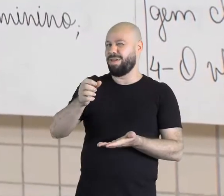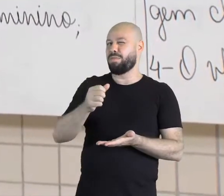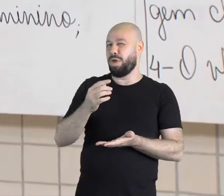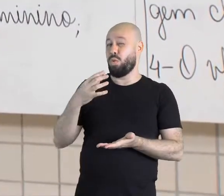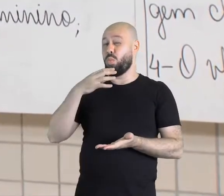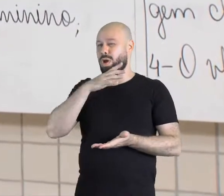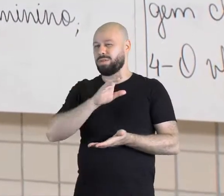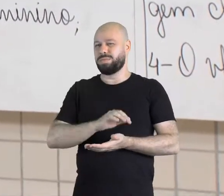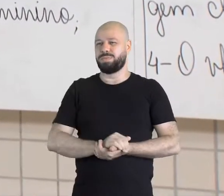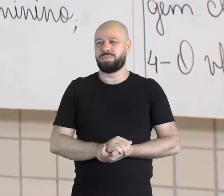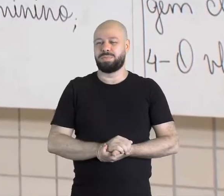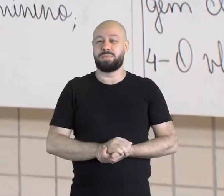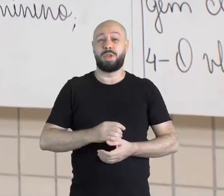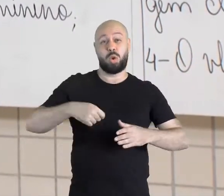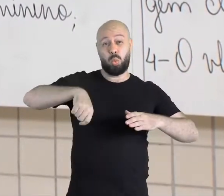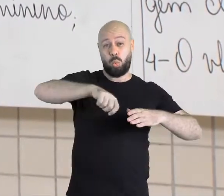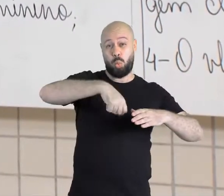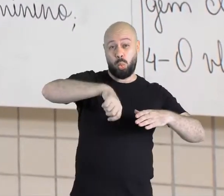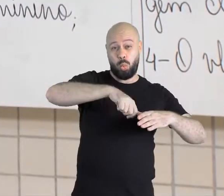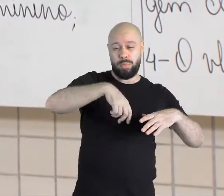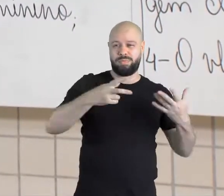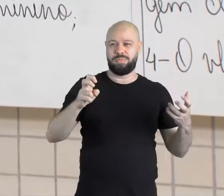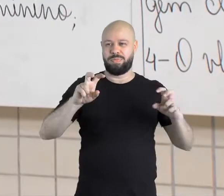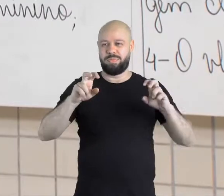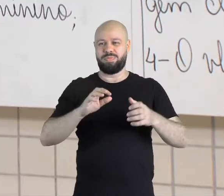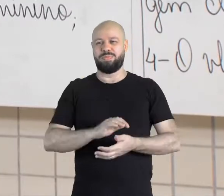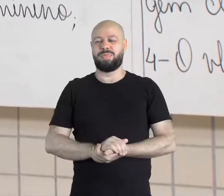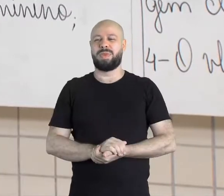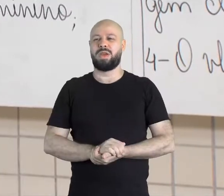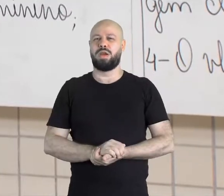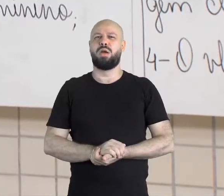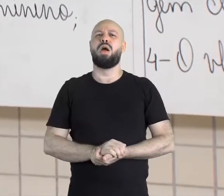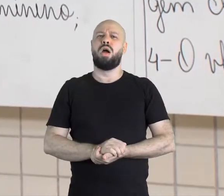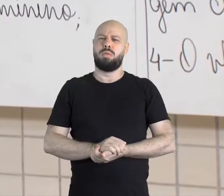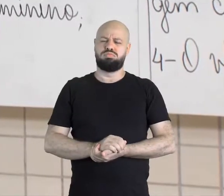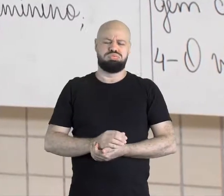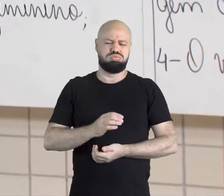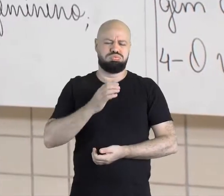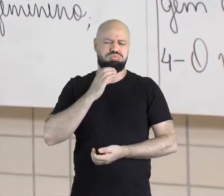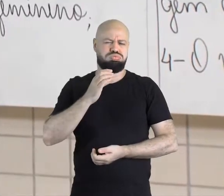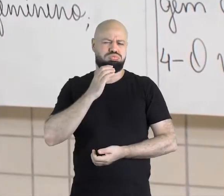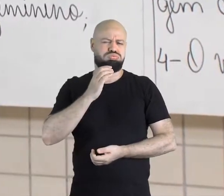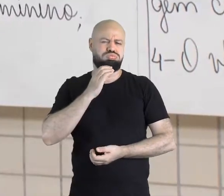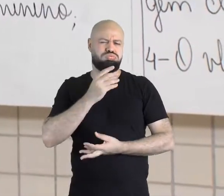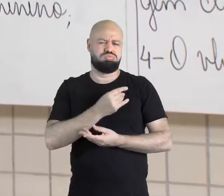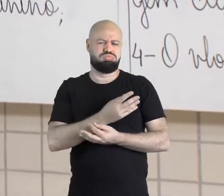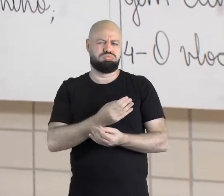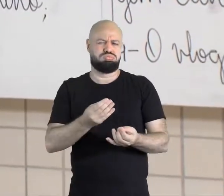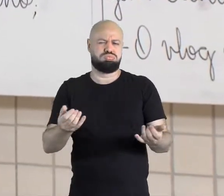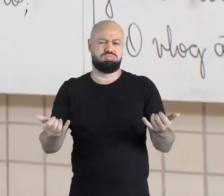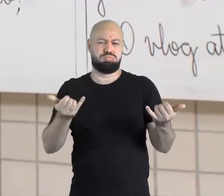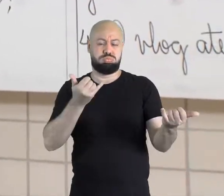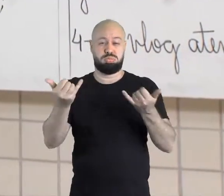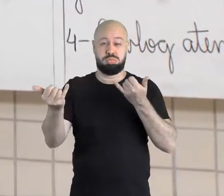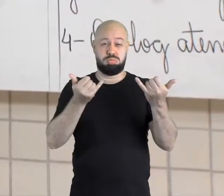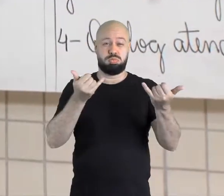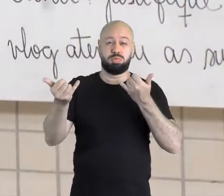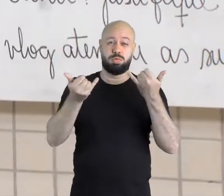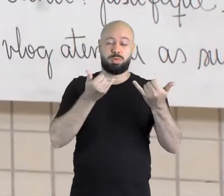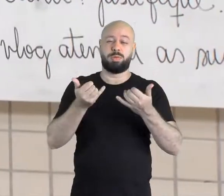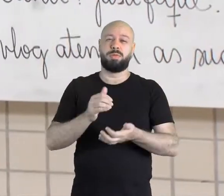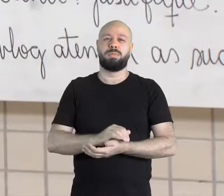acho, culinária. Olha quanto conhecimento, quanta informação é transmitida por meio dos